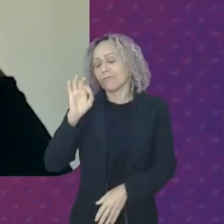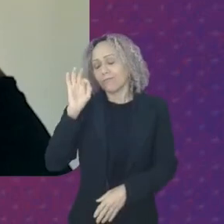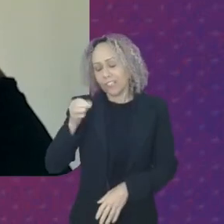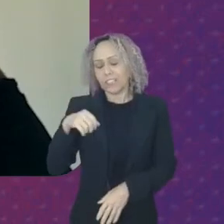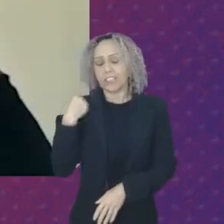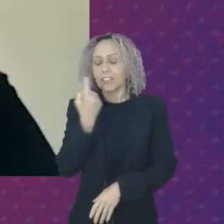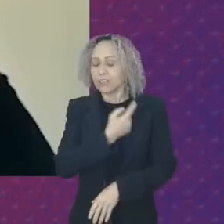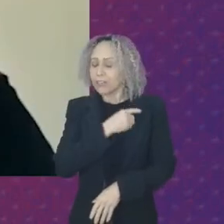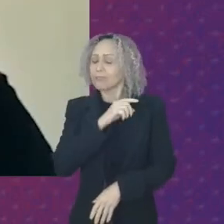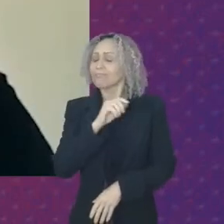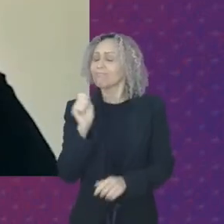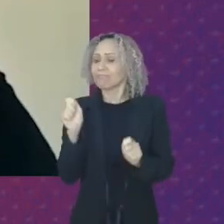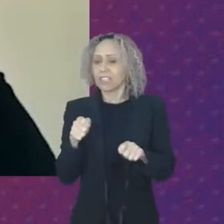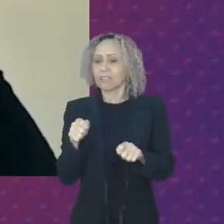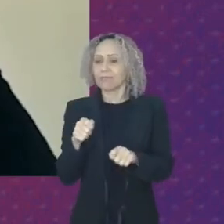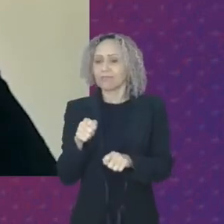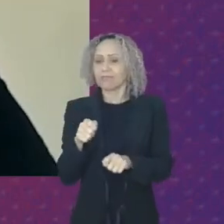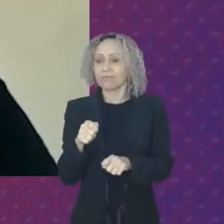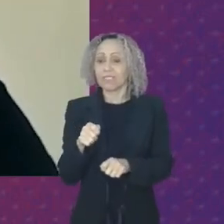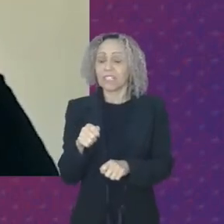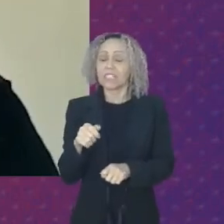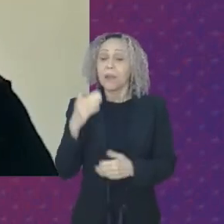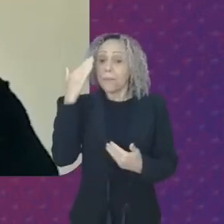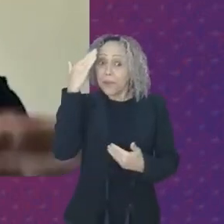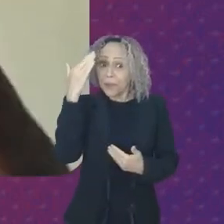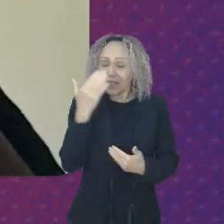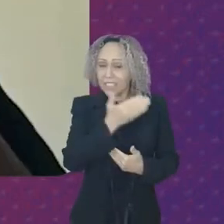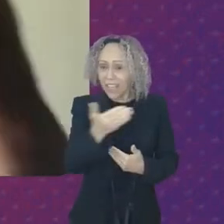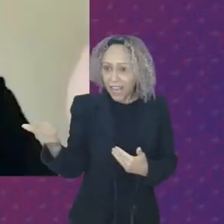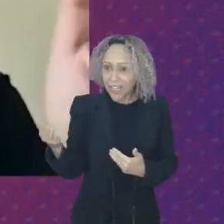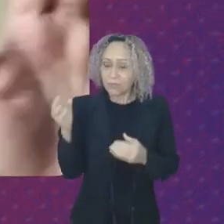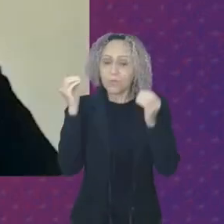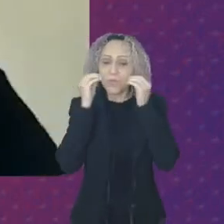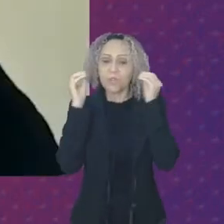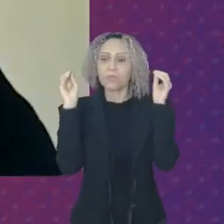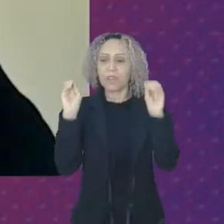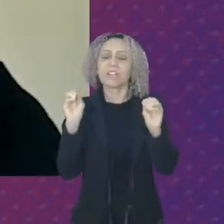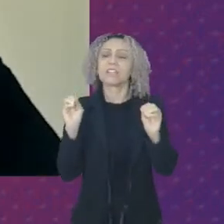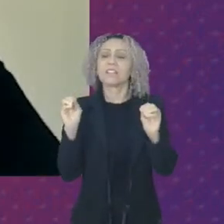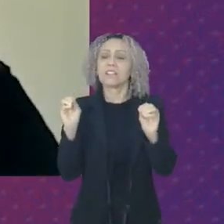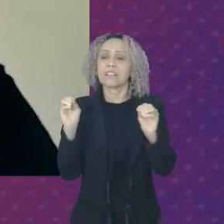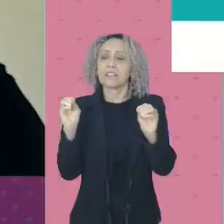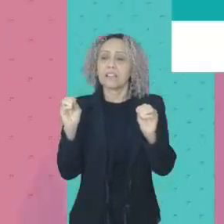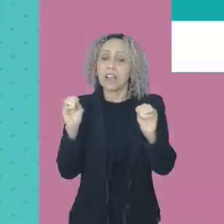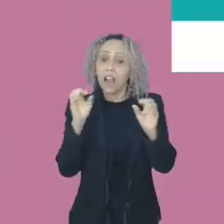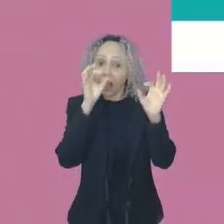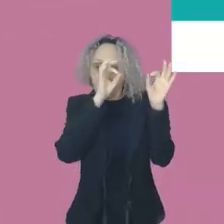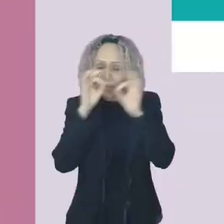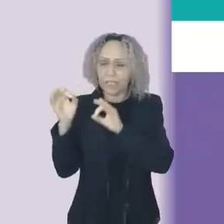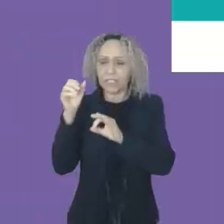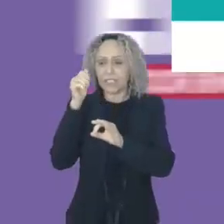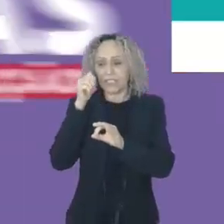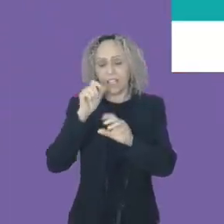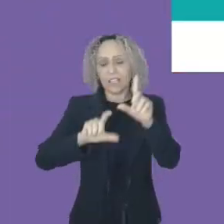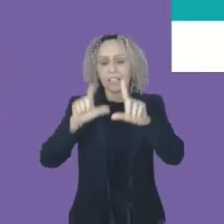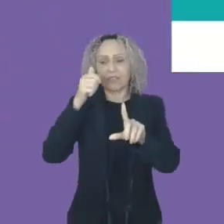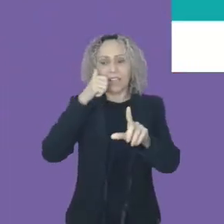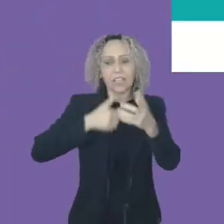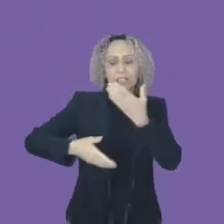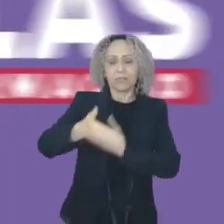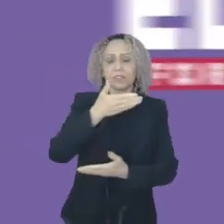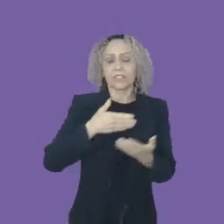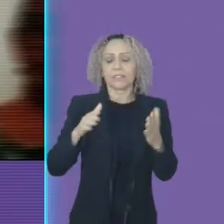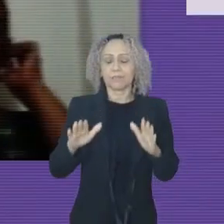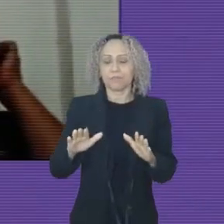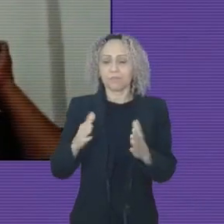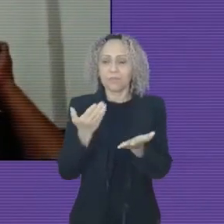esses espaços. É isso, mulheres, muito obrigada, fica um beijo e acompanhe a TV Elas por Elas. Na aula